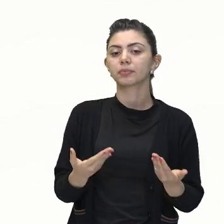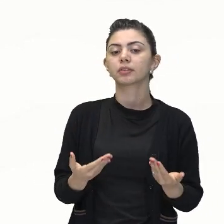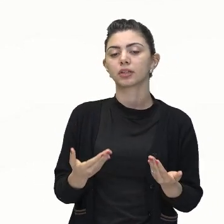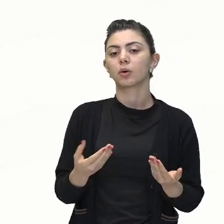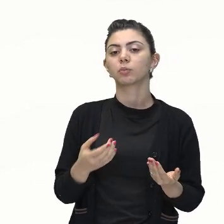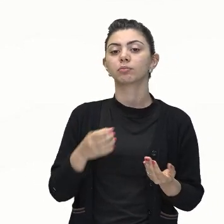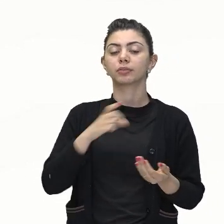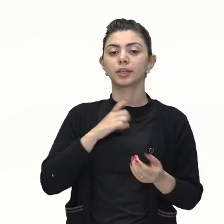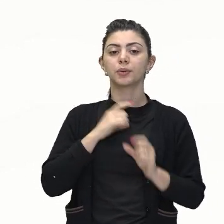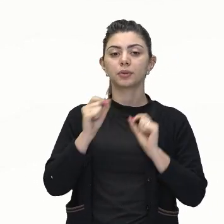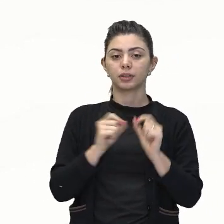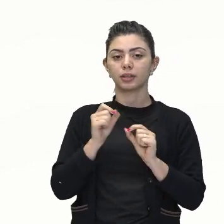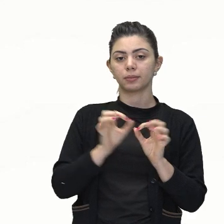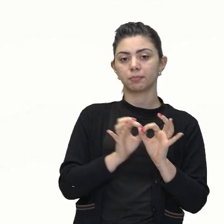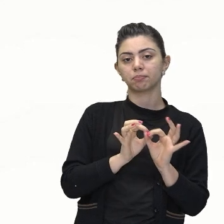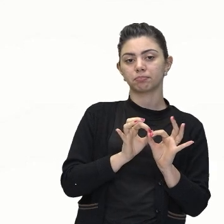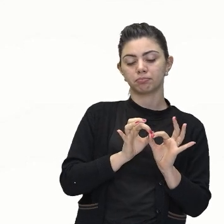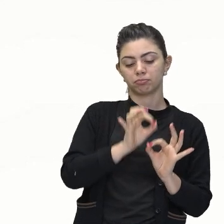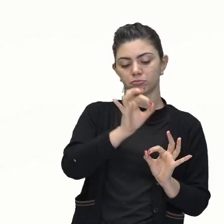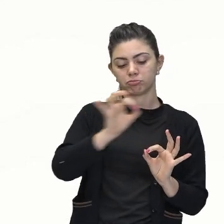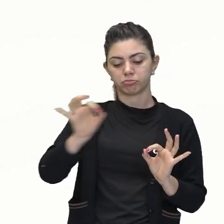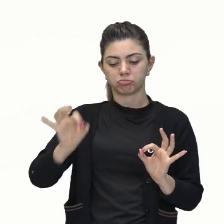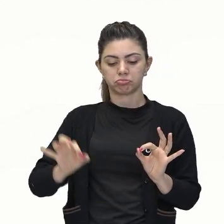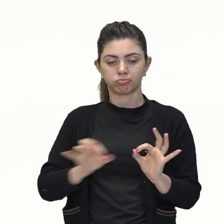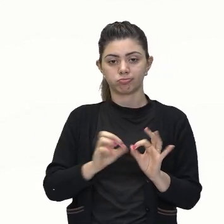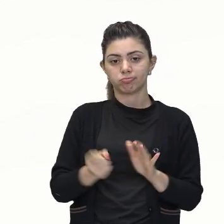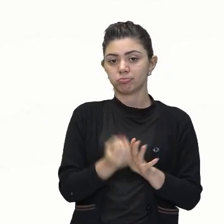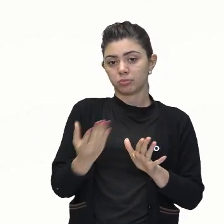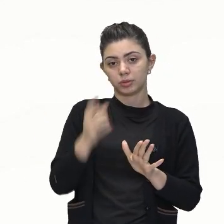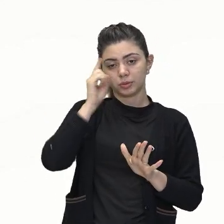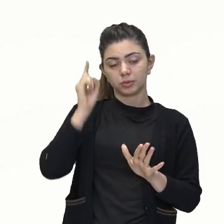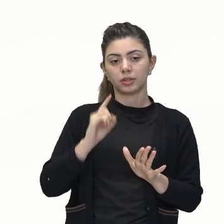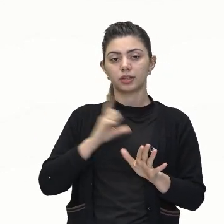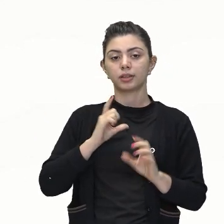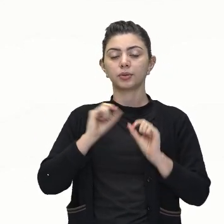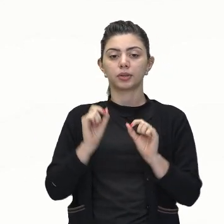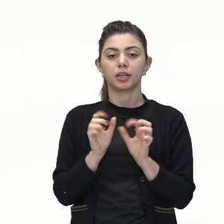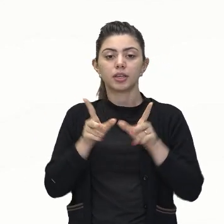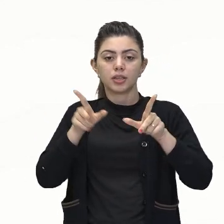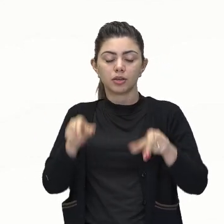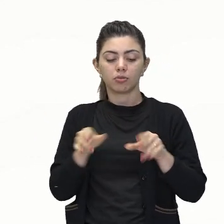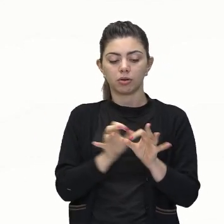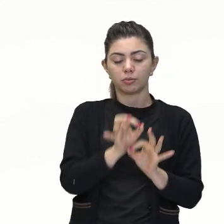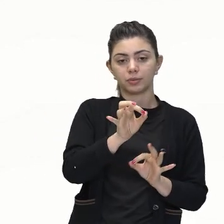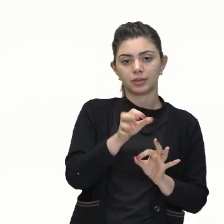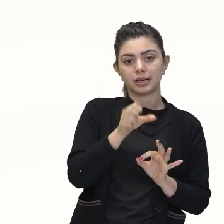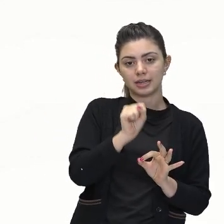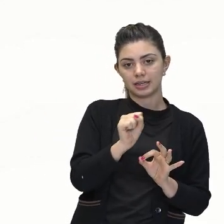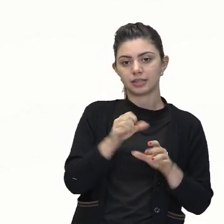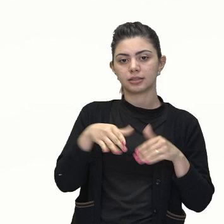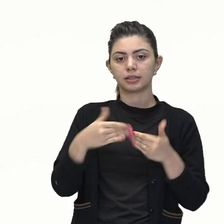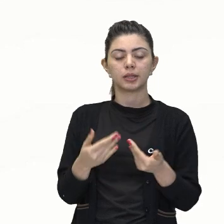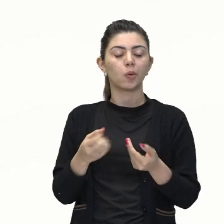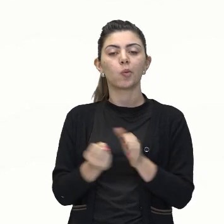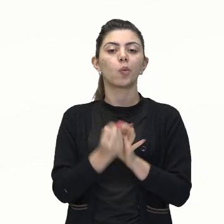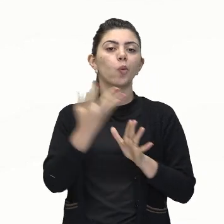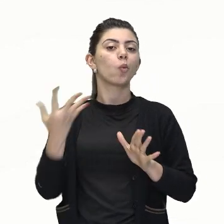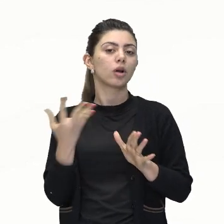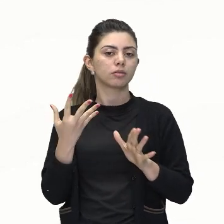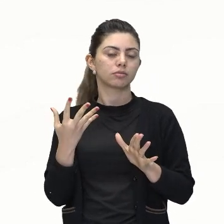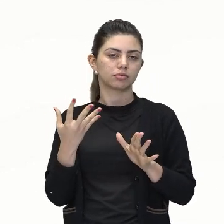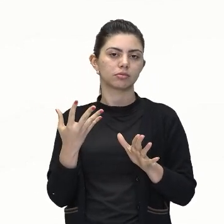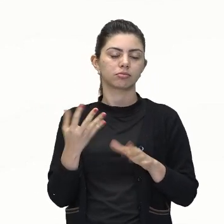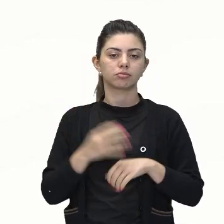dado um polígono regular de n lados, com o comprimento de cada lado igual a S, seu perímetro será igual a